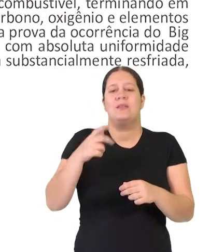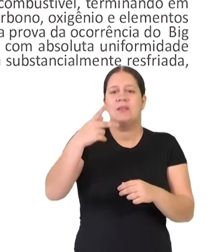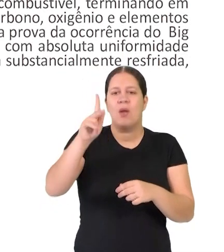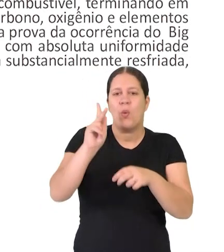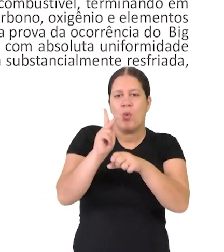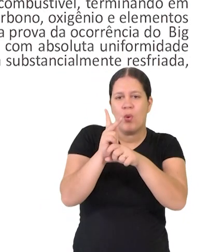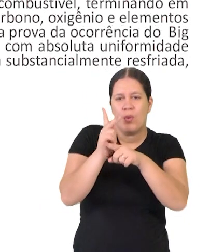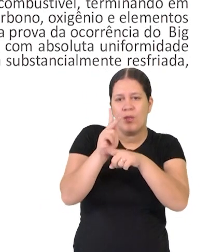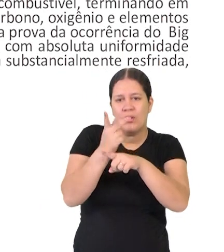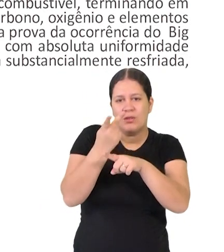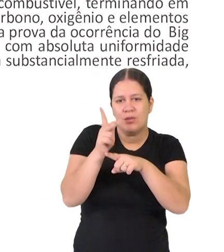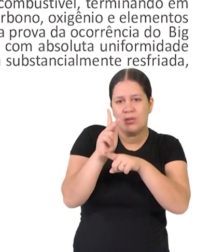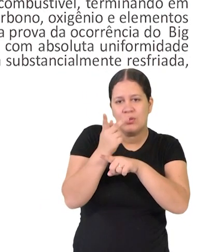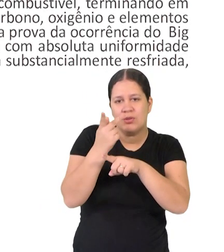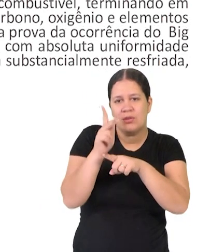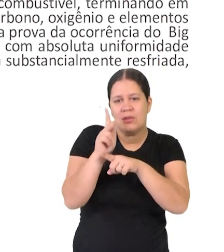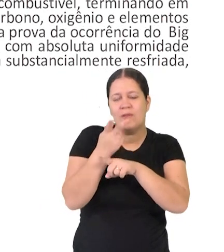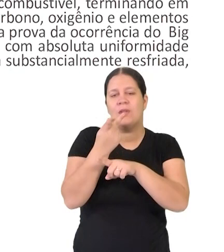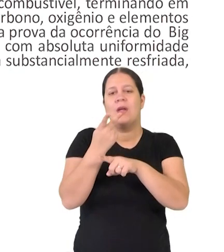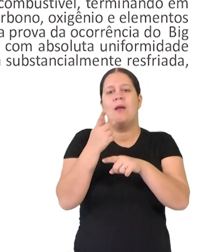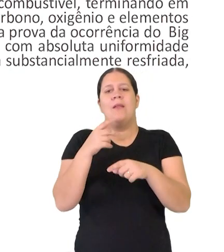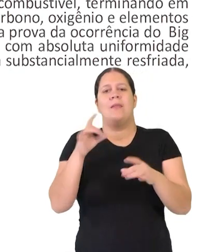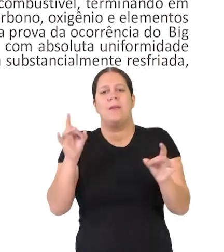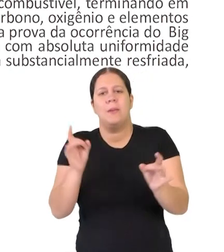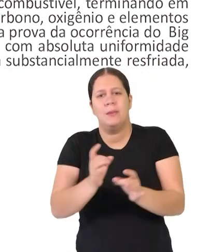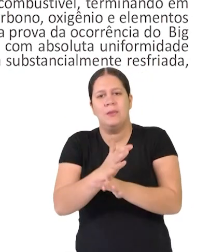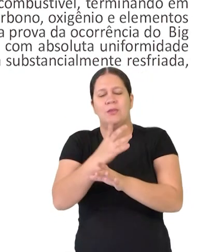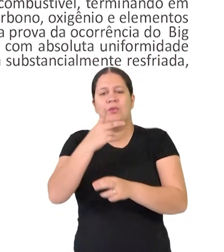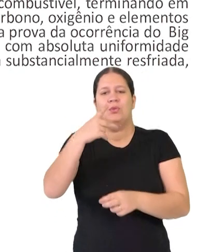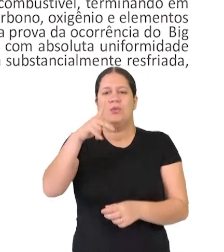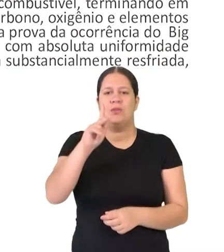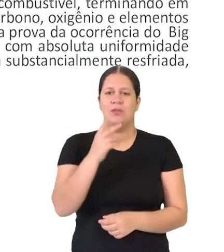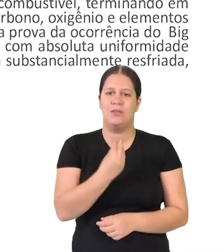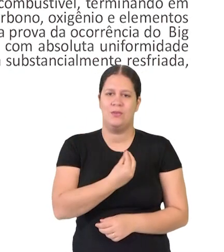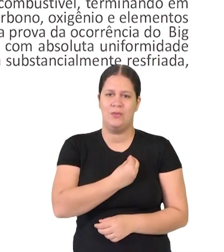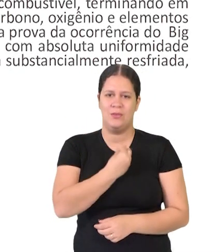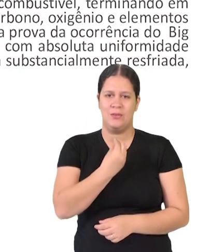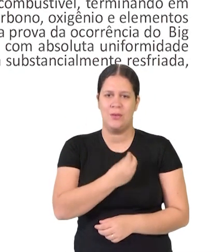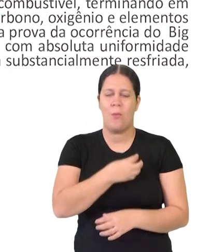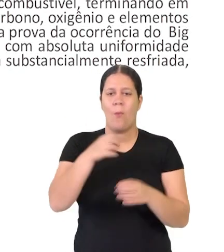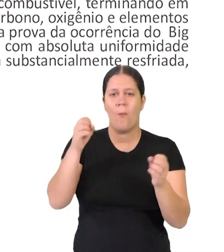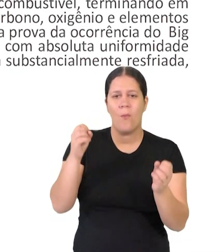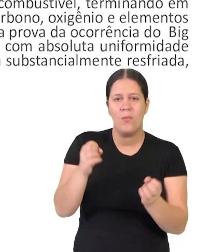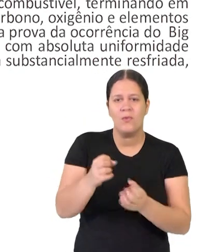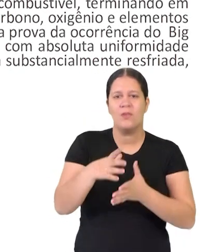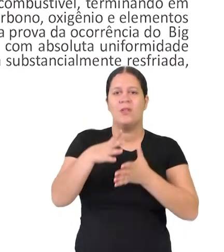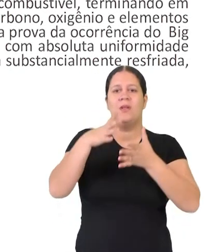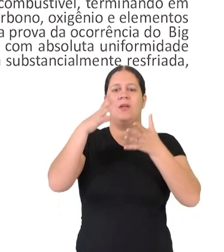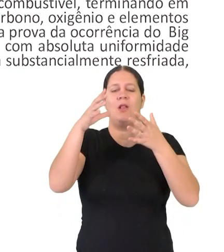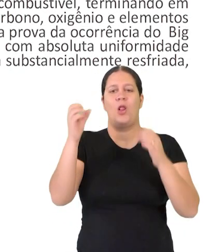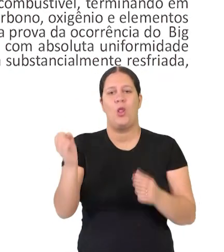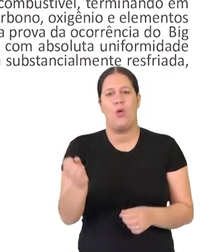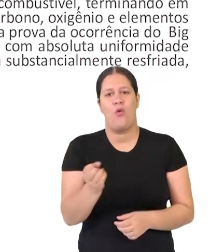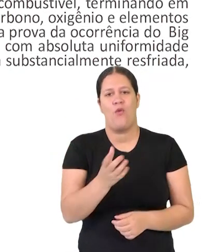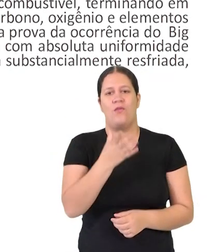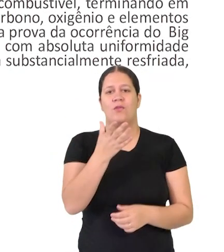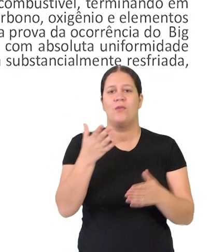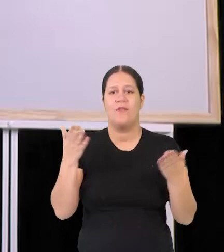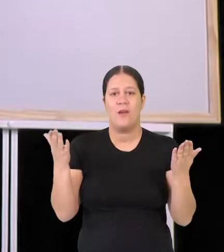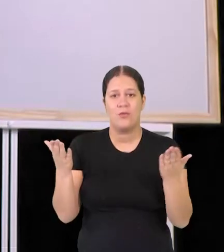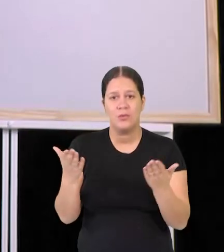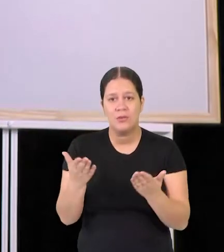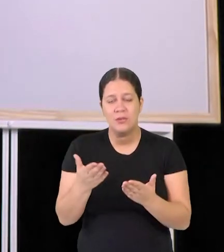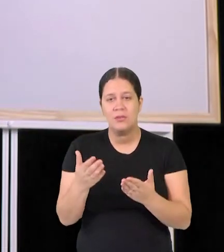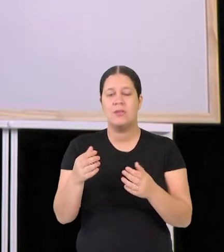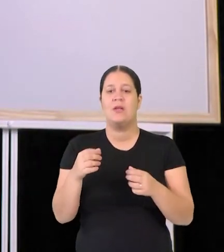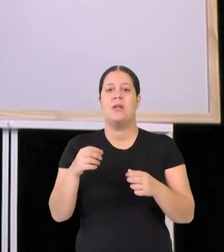hidrogênio, combustível, terminando em breve as suas vidas em brilhantes explosões, as supernovas. É o que vai acontecer com o Sol